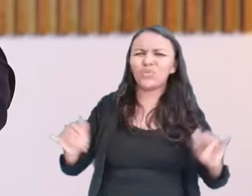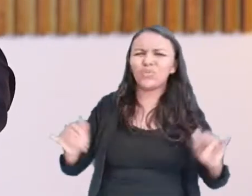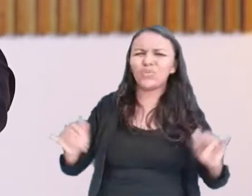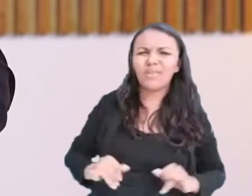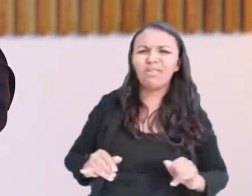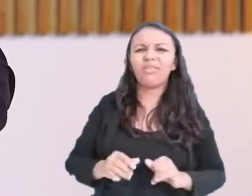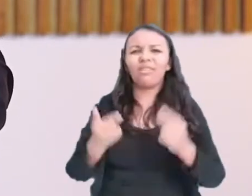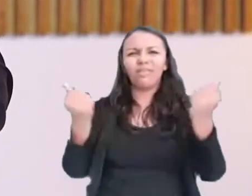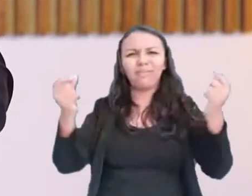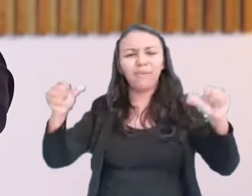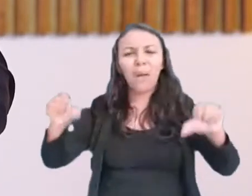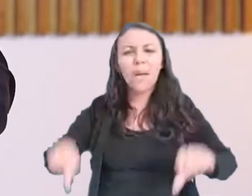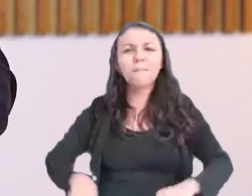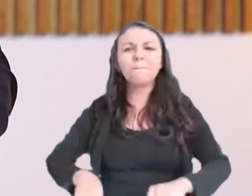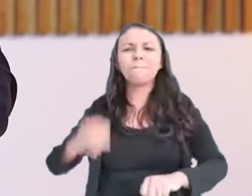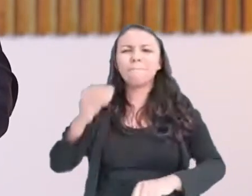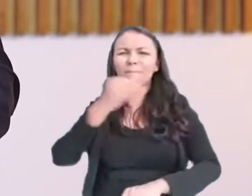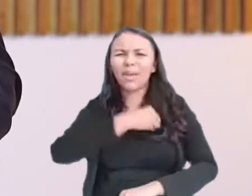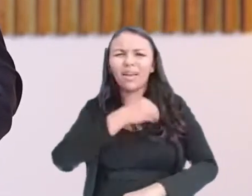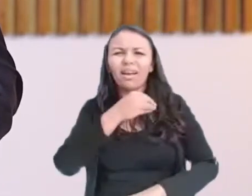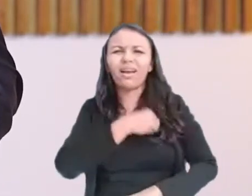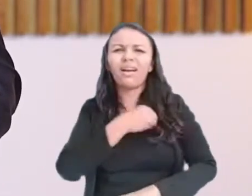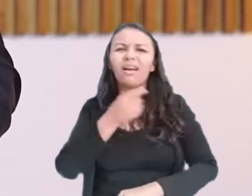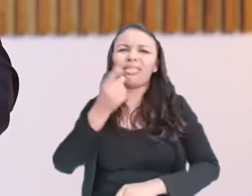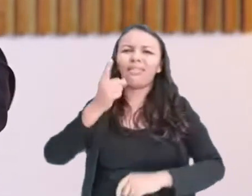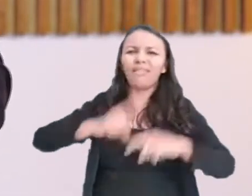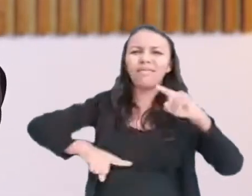de pecado, de imoralidade para os dias de Noé.